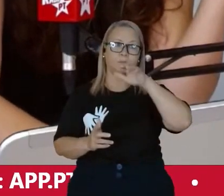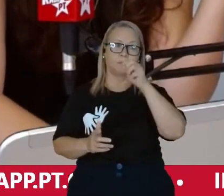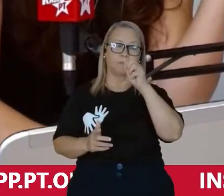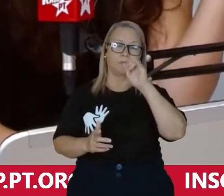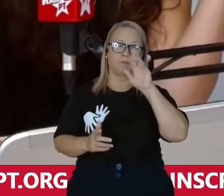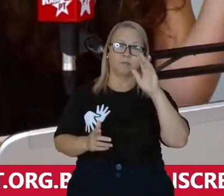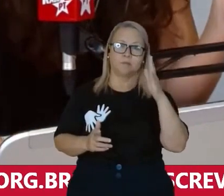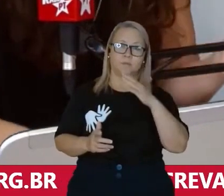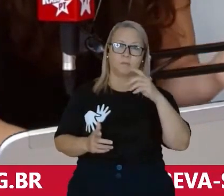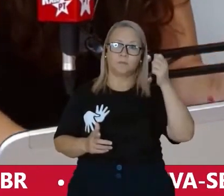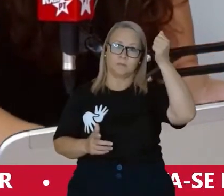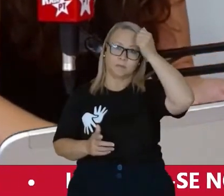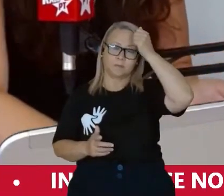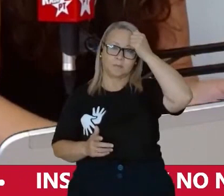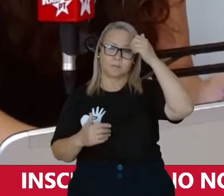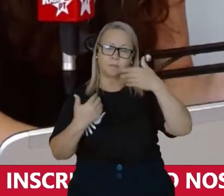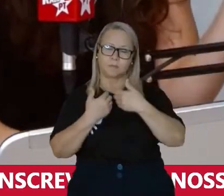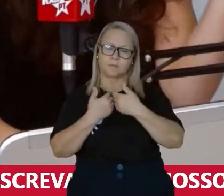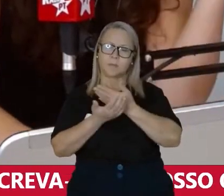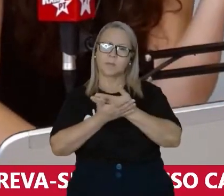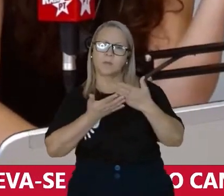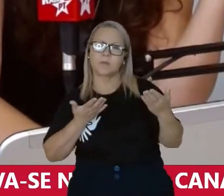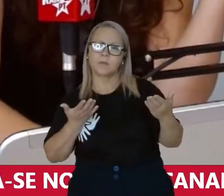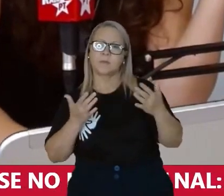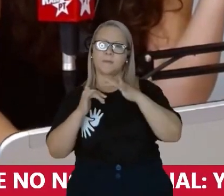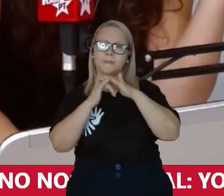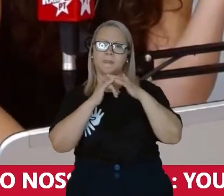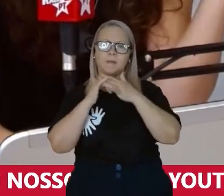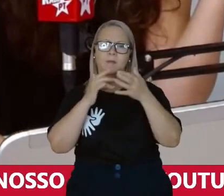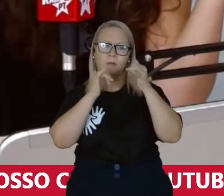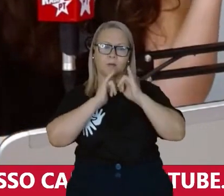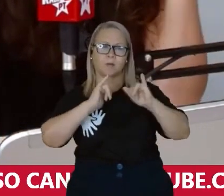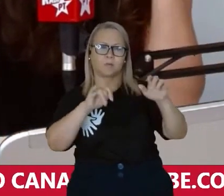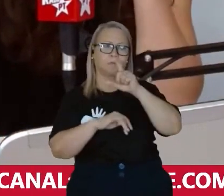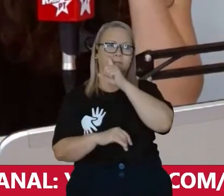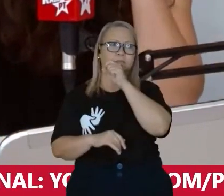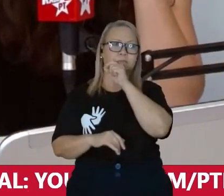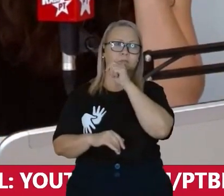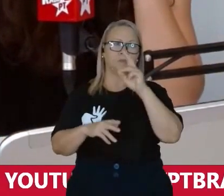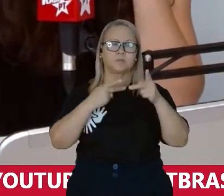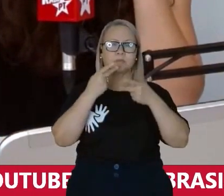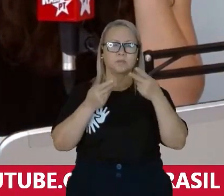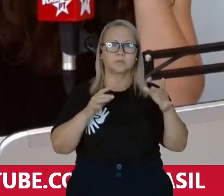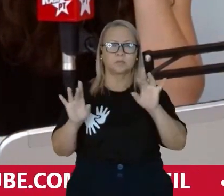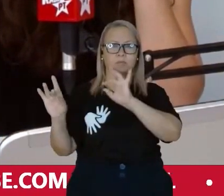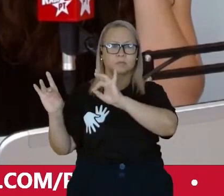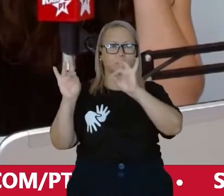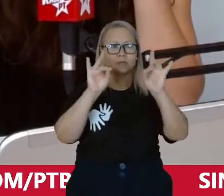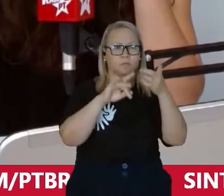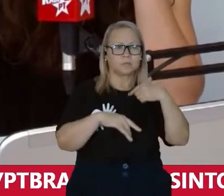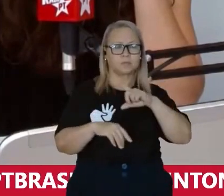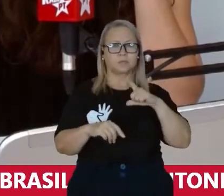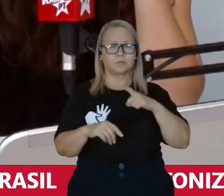que ele abriu esse canal, eu mandei uma mensagem lá no Twitter mesmo, dizendo: Randolph, me segue aí que a gente tem alguma